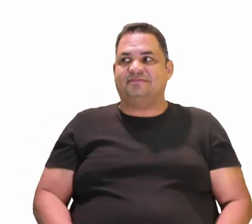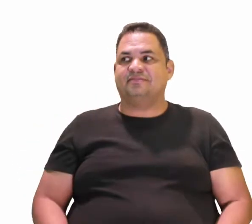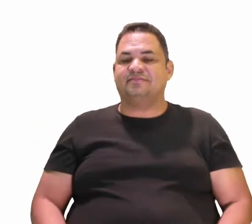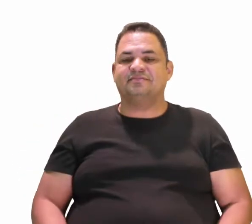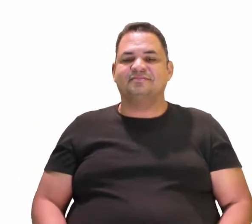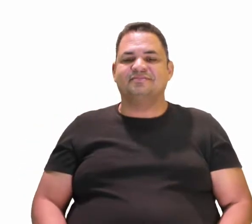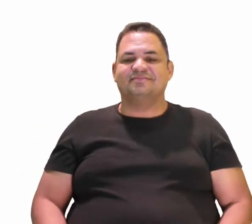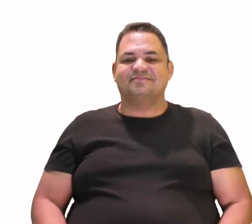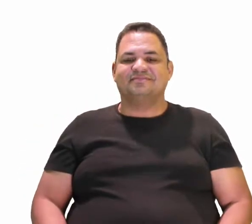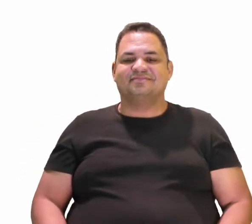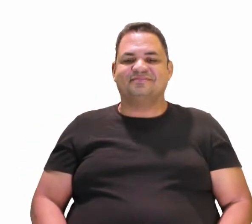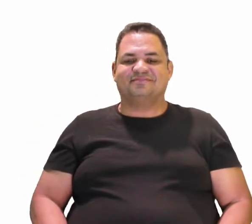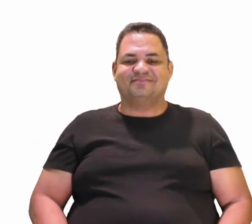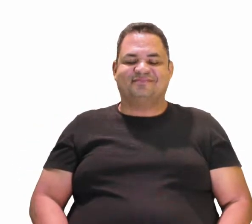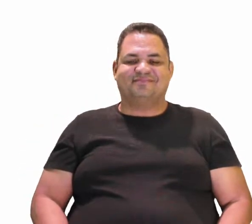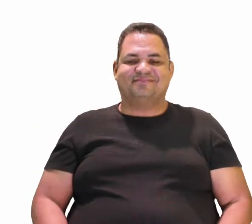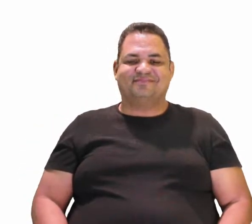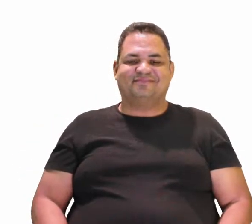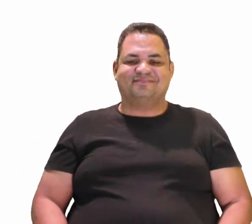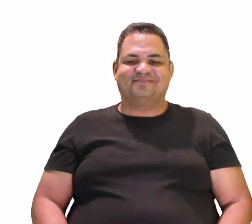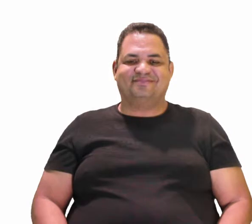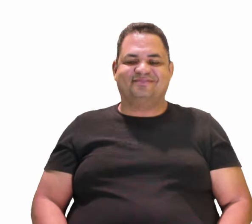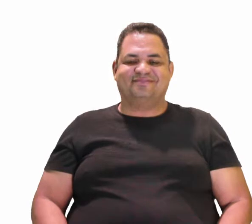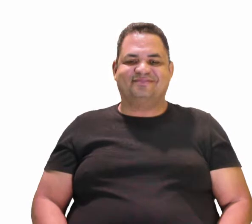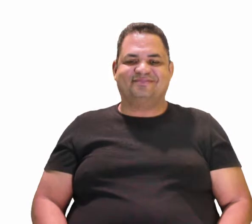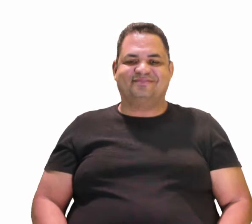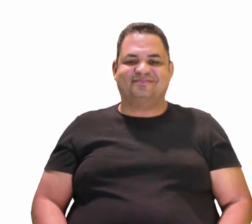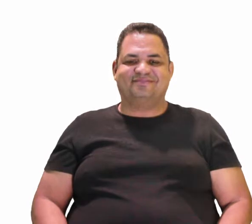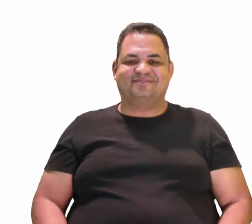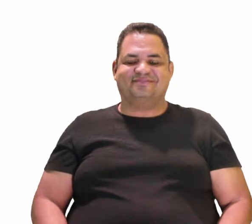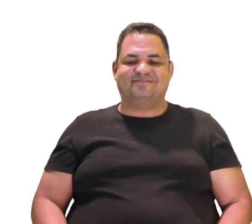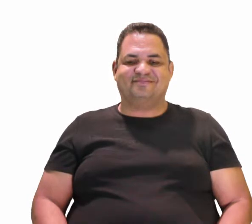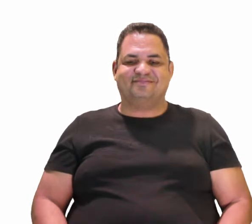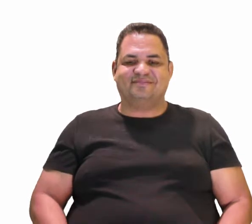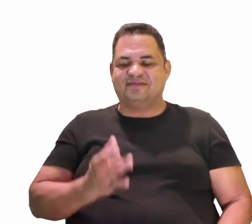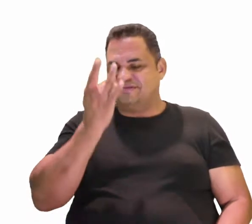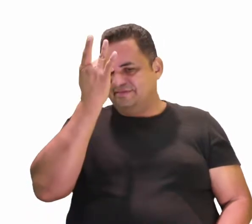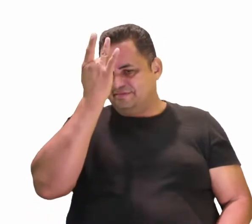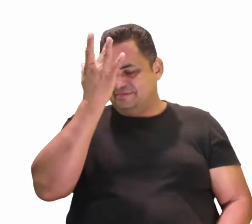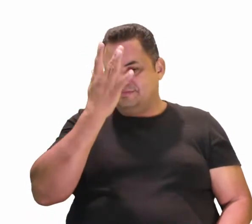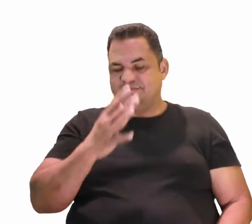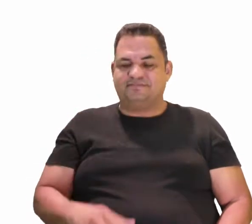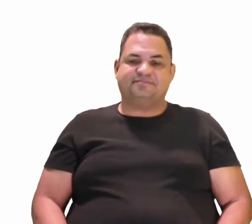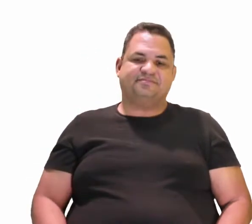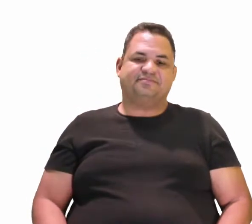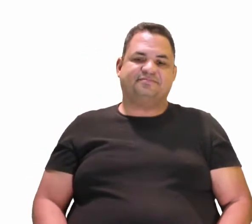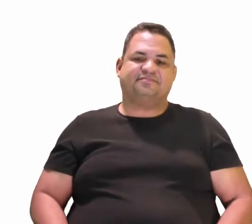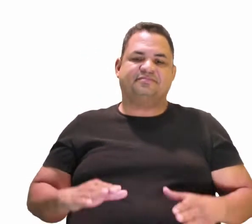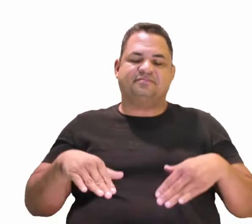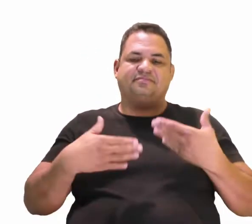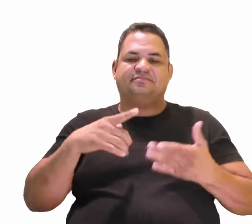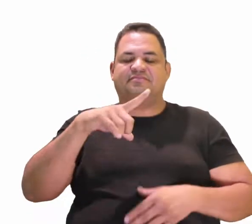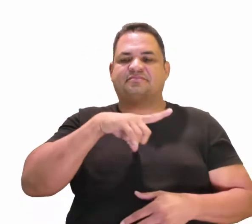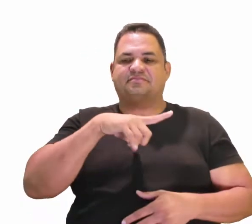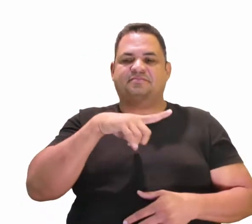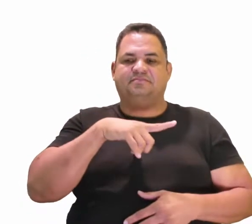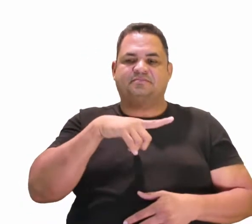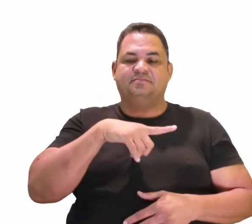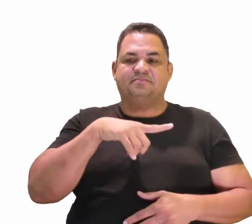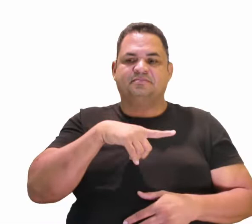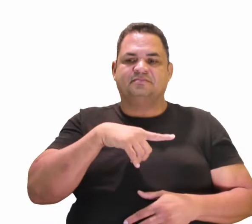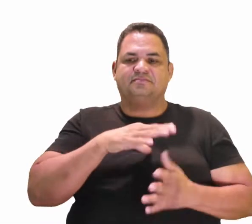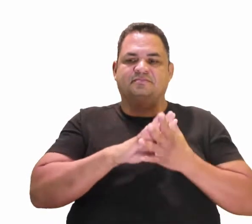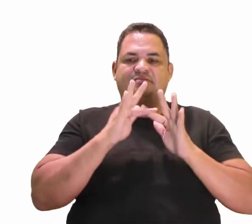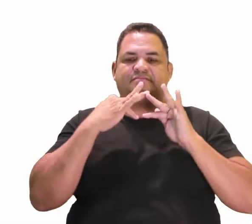Love often. Love often. Esse é o mais fácil, né? Quando você tem aí a